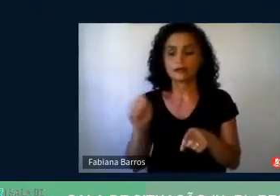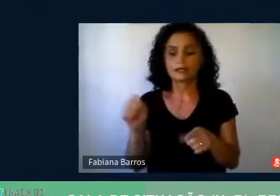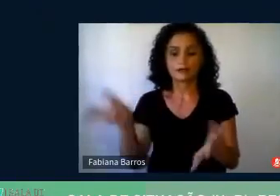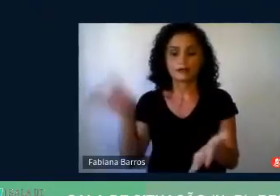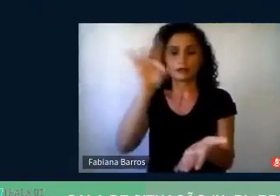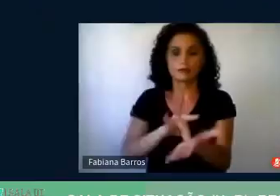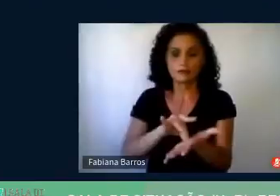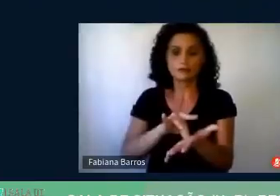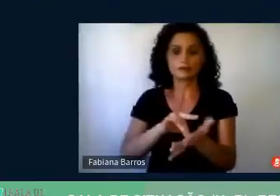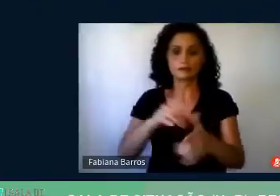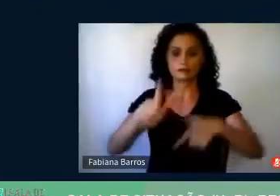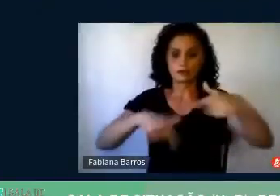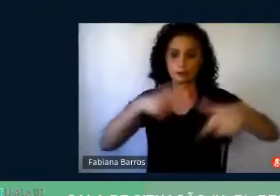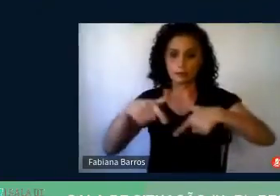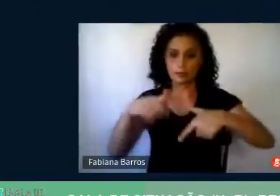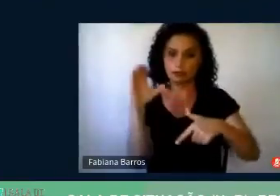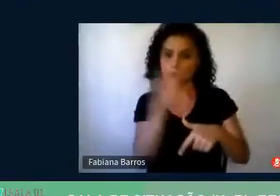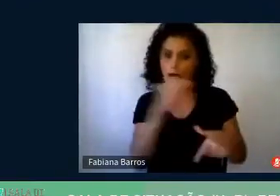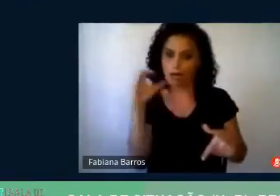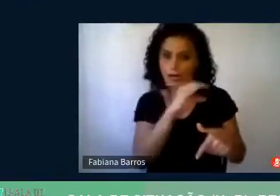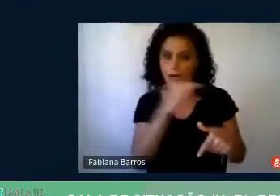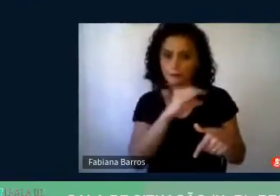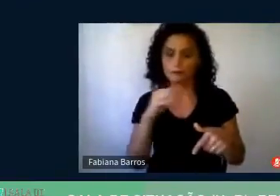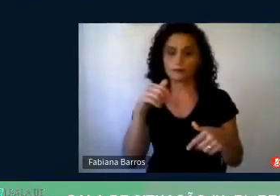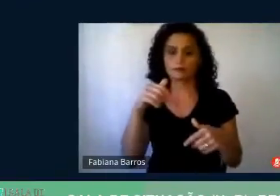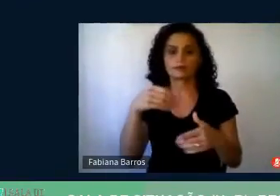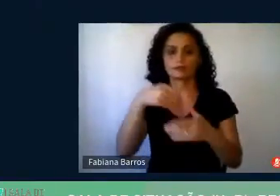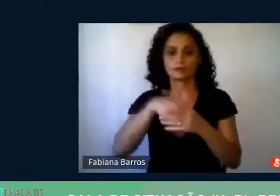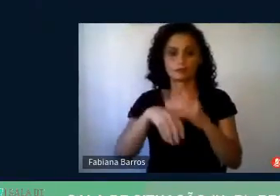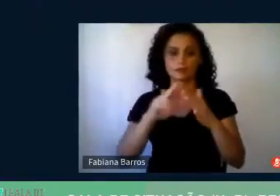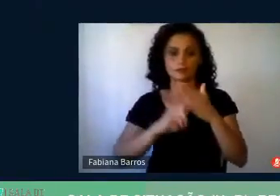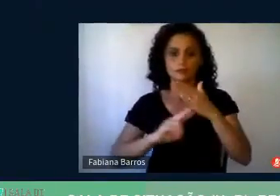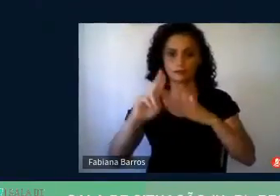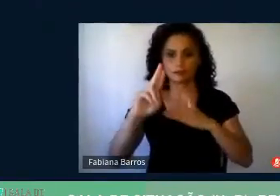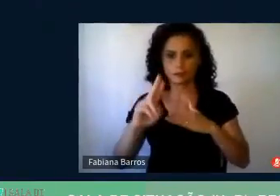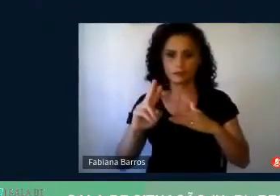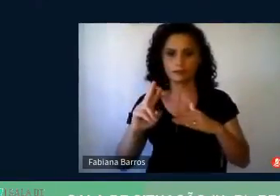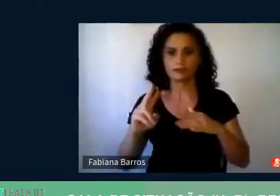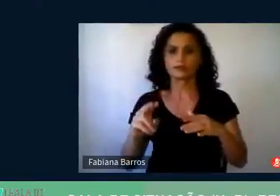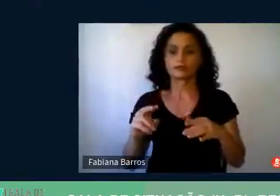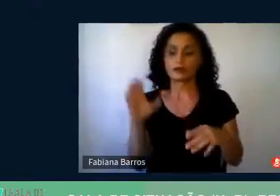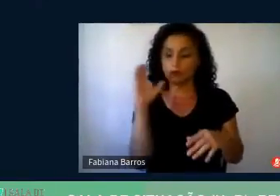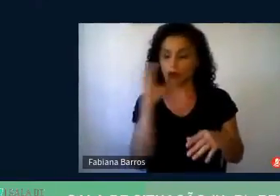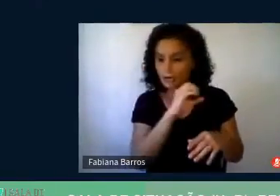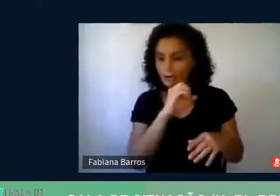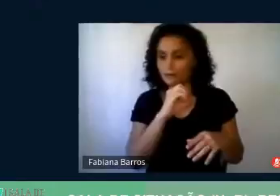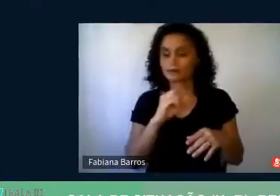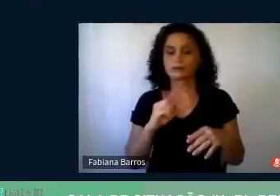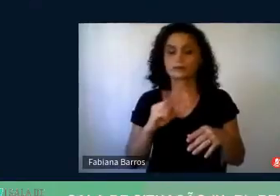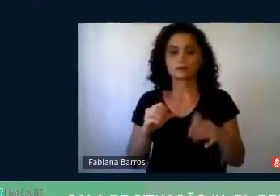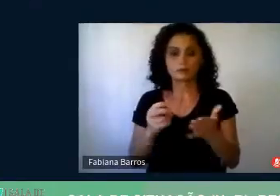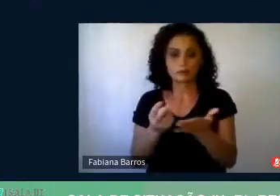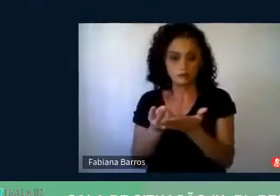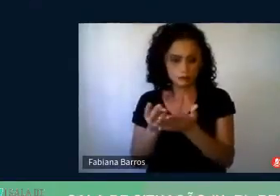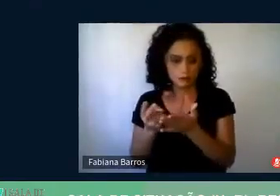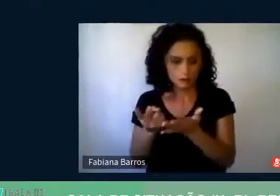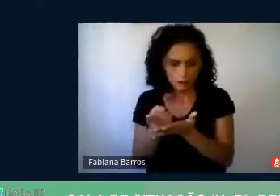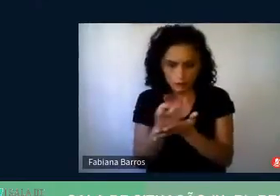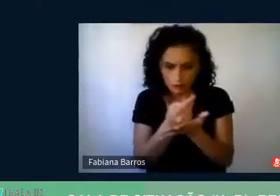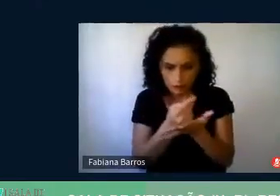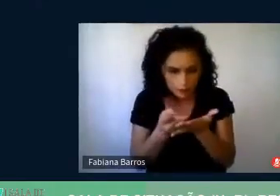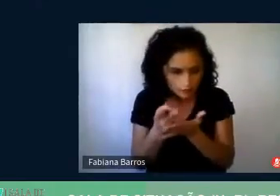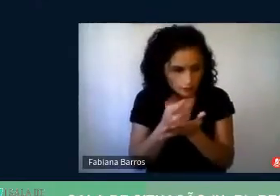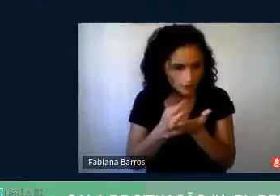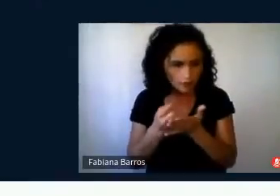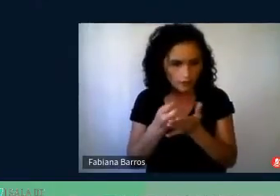rápida. Então a gente conseguiu, desde o início, mapear a evolução da doença em Brasília, buscar parcerias com outras instituições, produzir